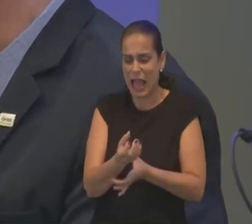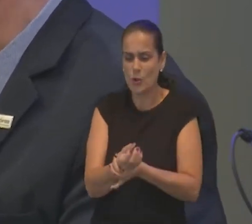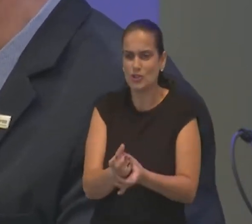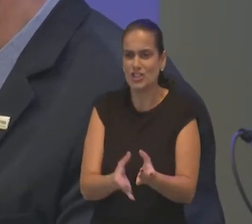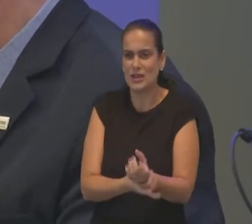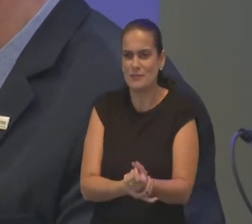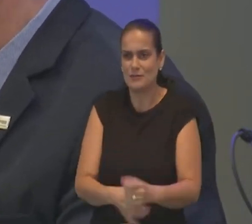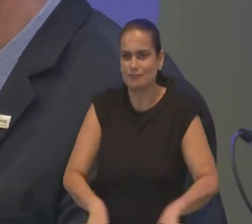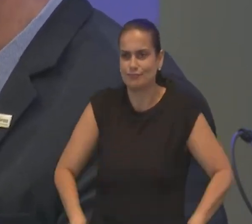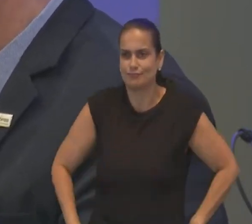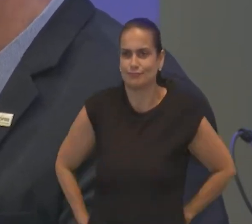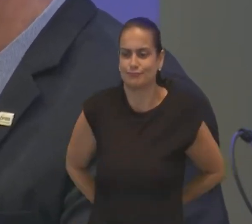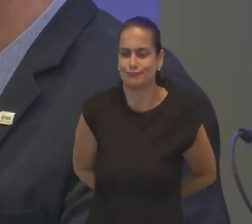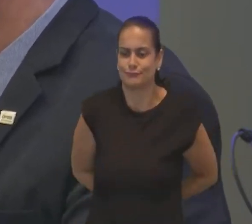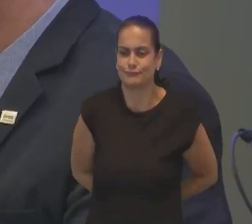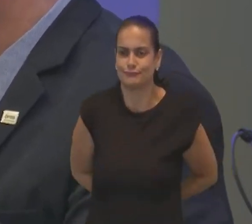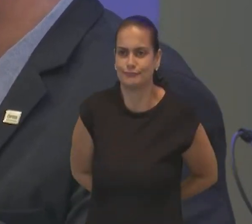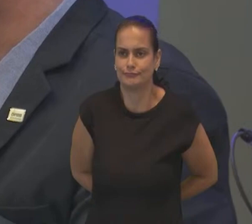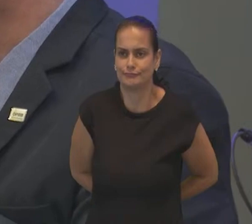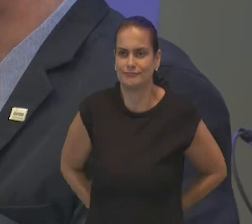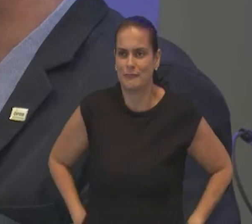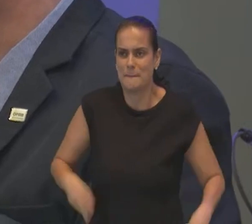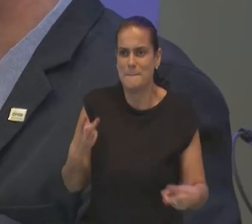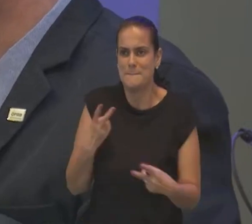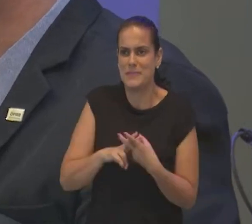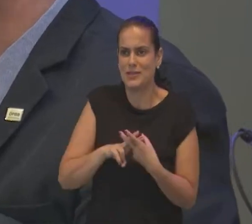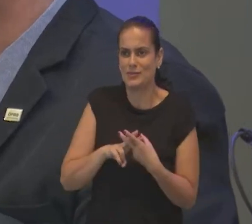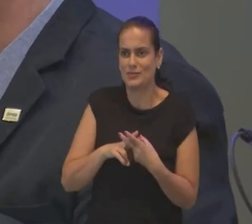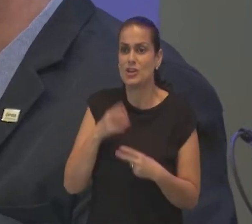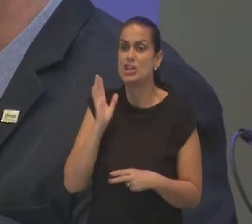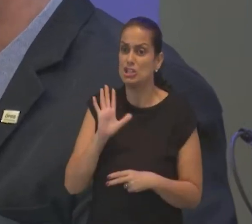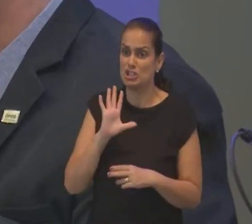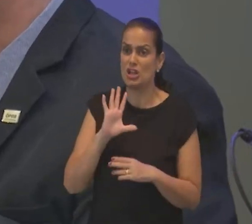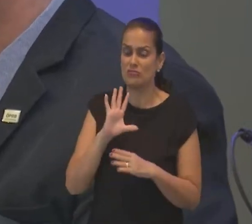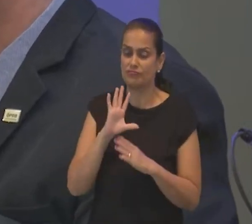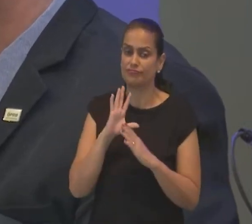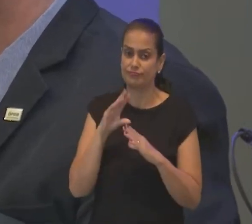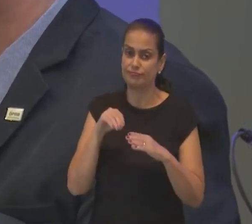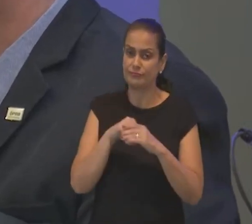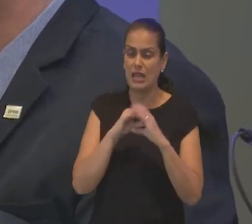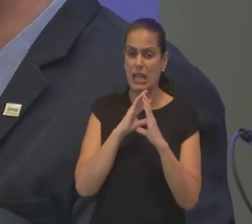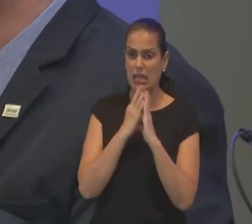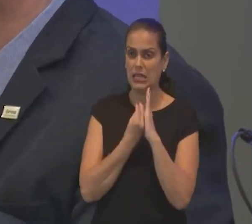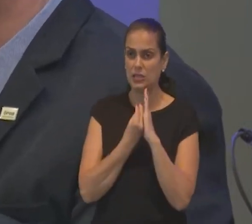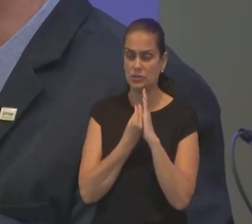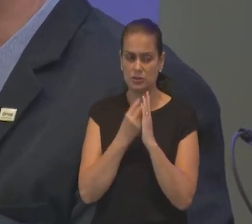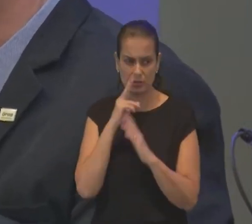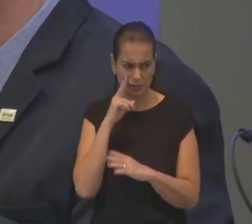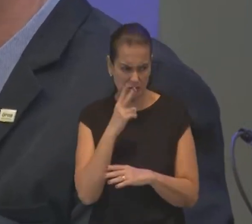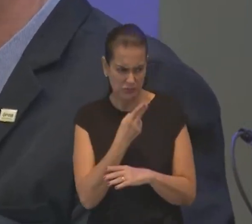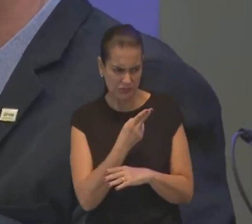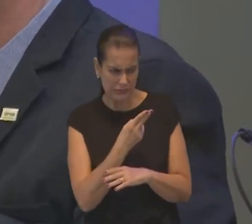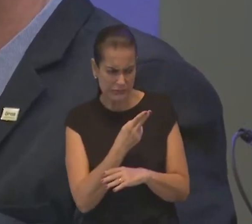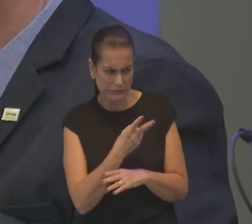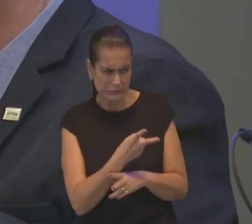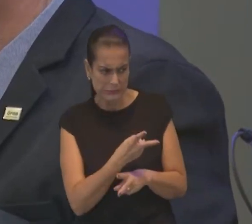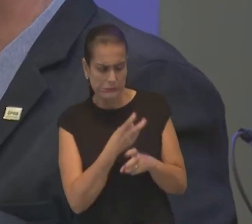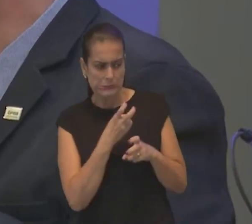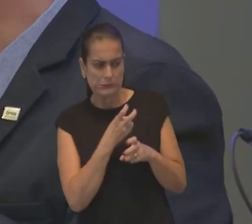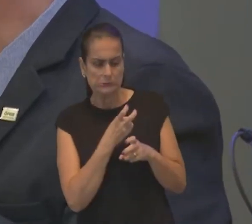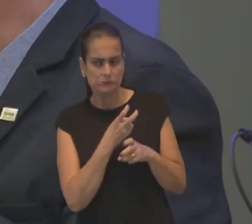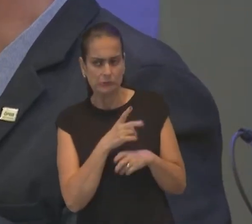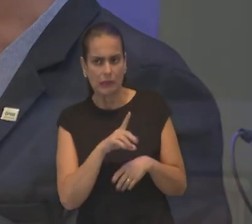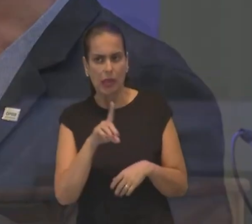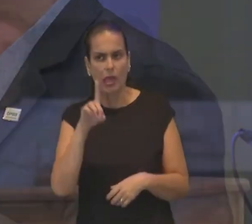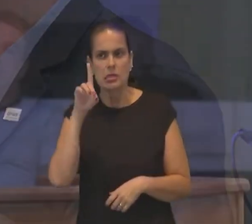para trás. Eu já estava na igreja nesse ano, e eu vi essa cena, e Deus